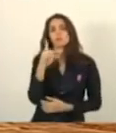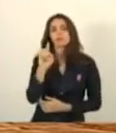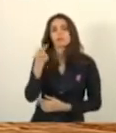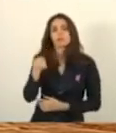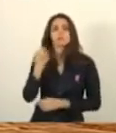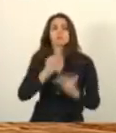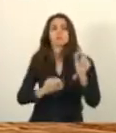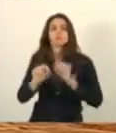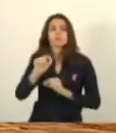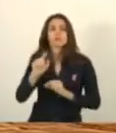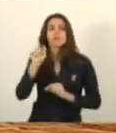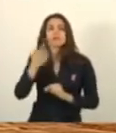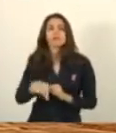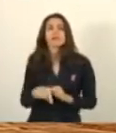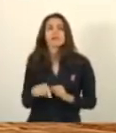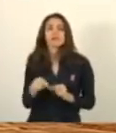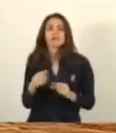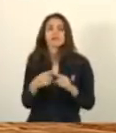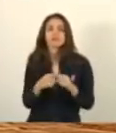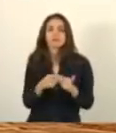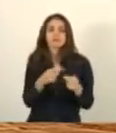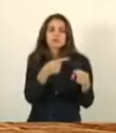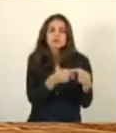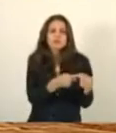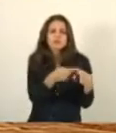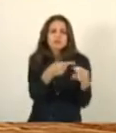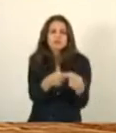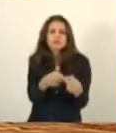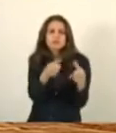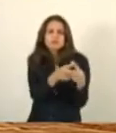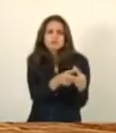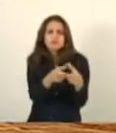trata? Aqueles pequenos distritos onde tem